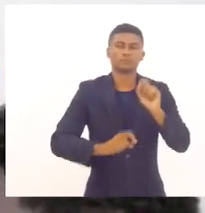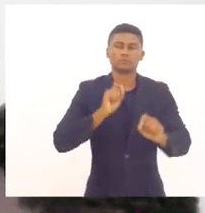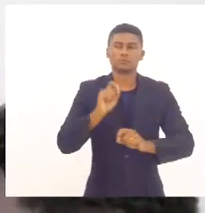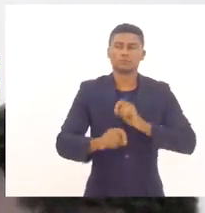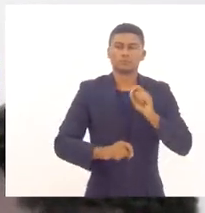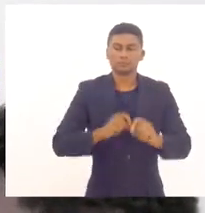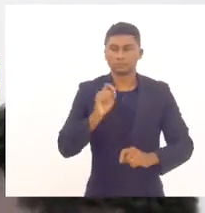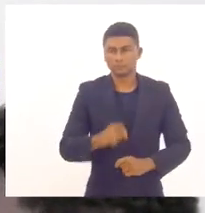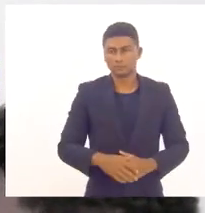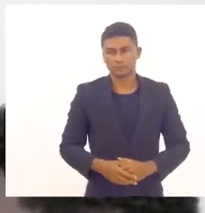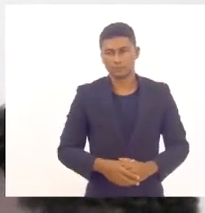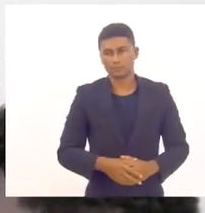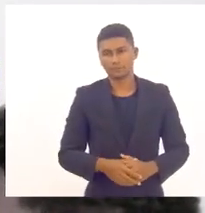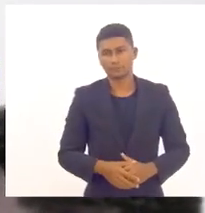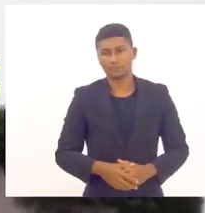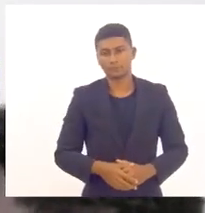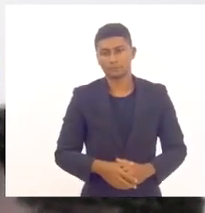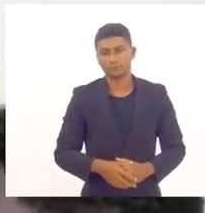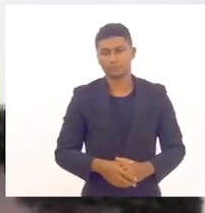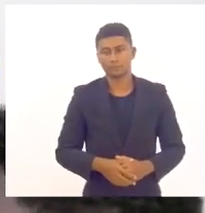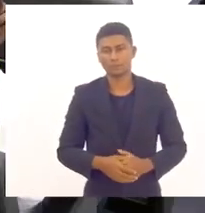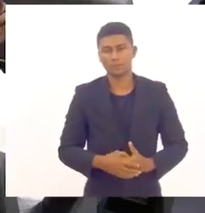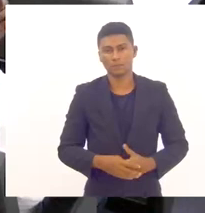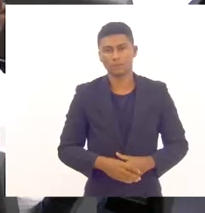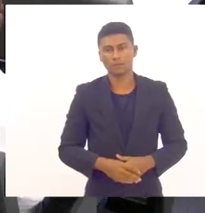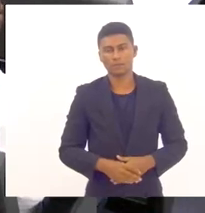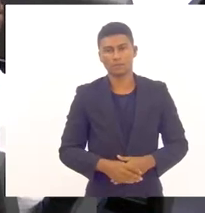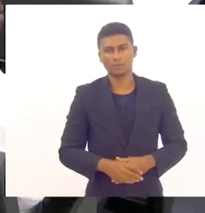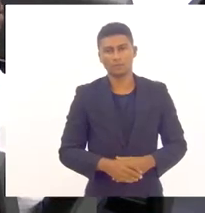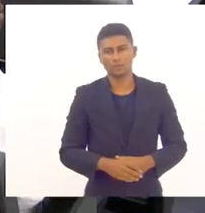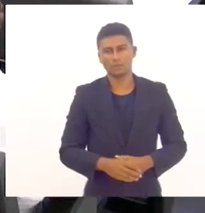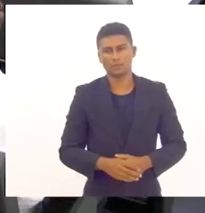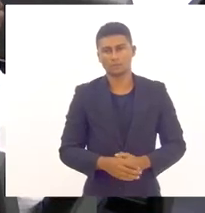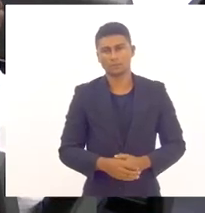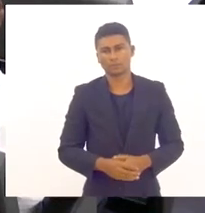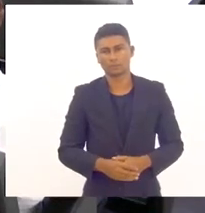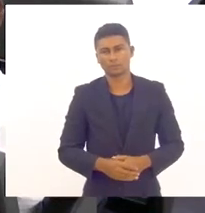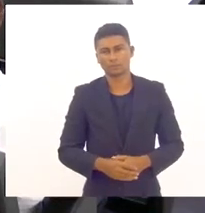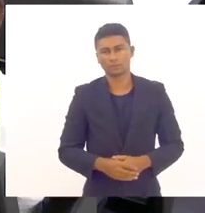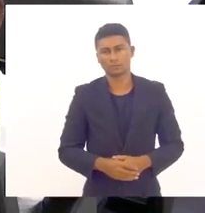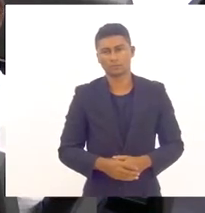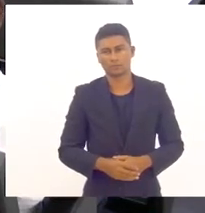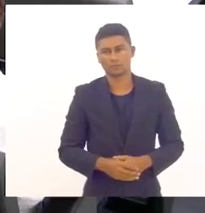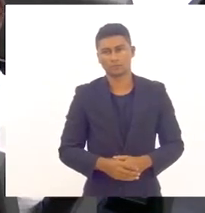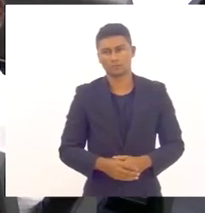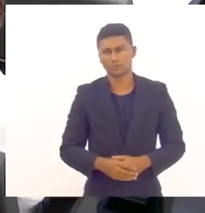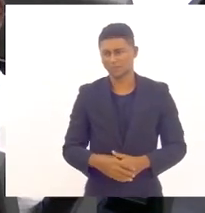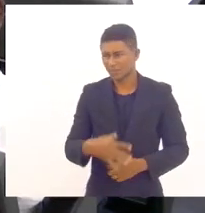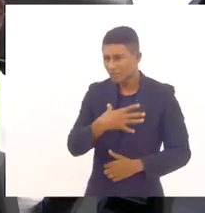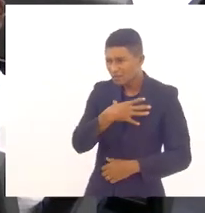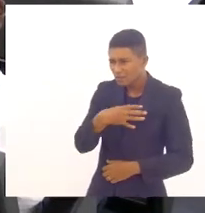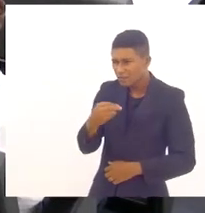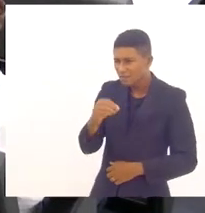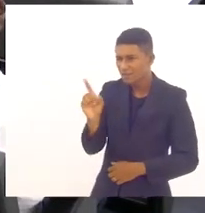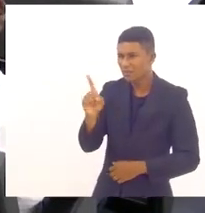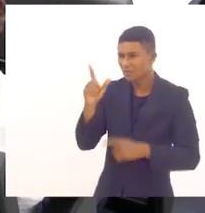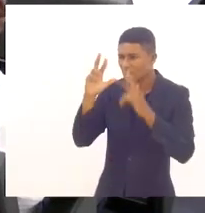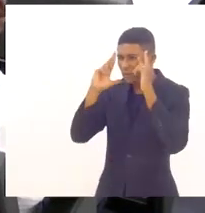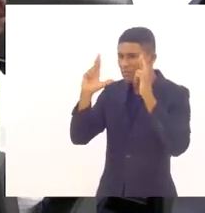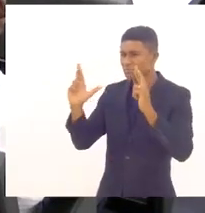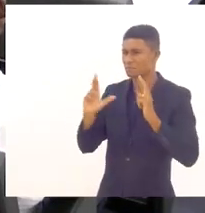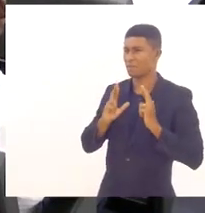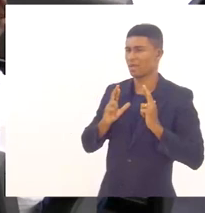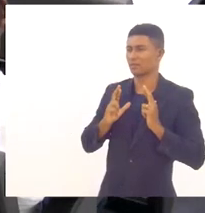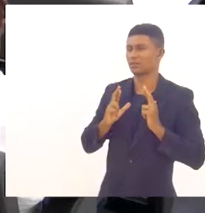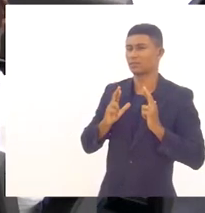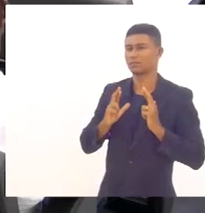o grande problema é você... Eu quero uma questão olha de só, ordem. Filha, eu não dei questão de ordem. Não, não dou me questão. Chama de eu filha, não. Tô dando questão. Me respeita.